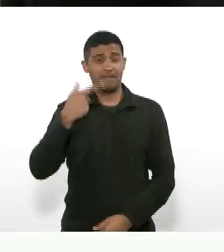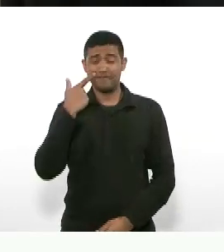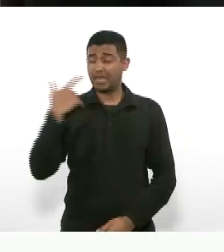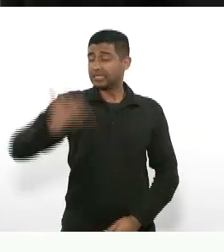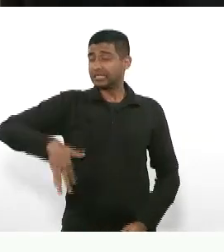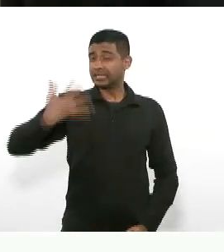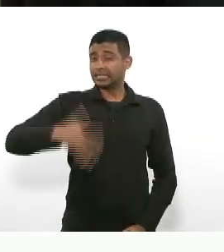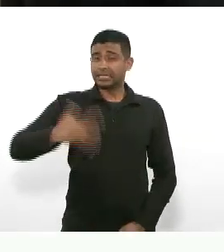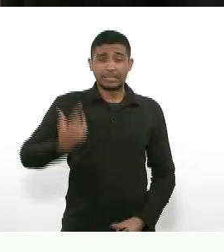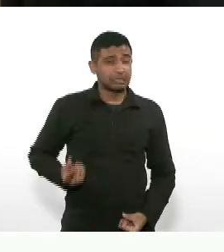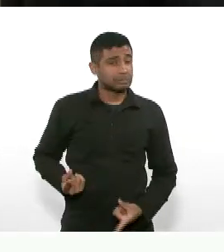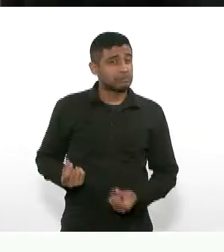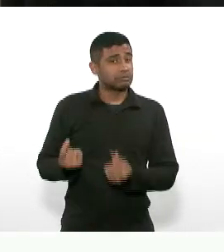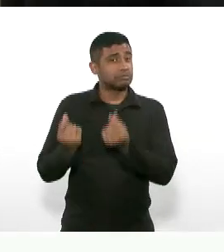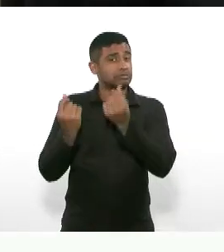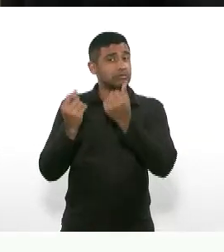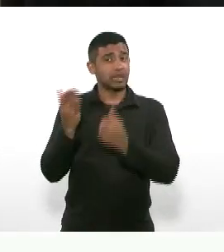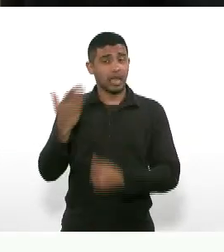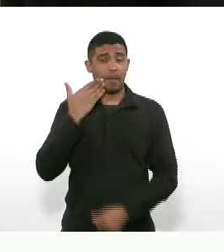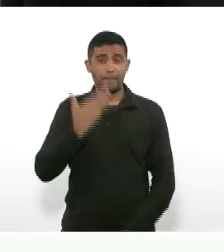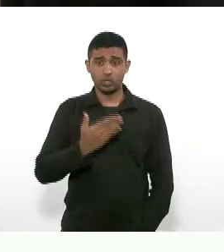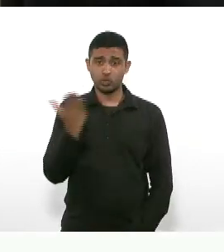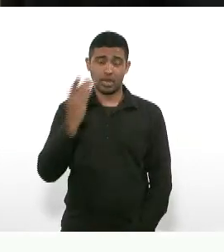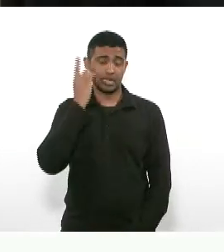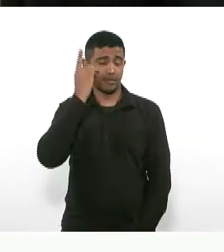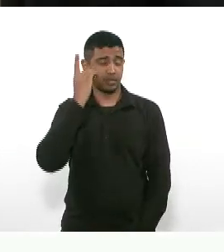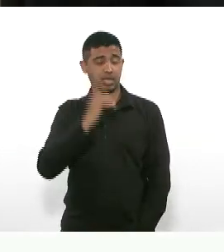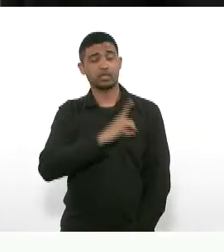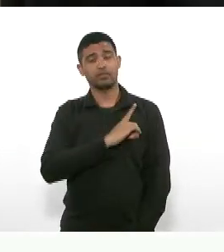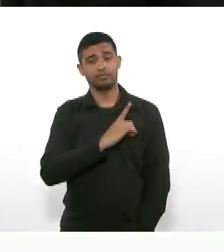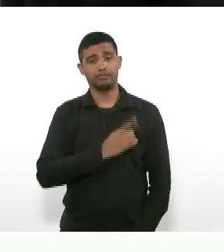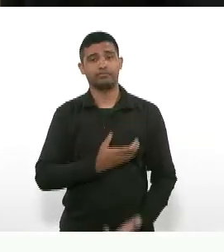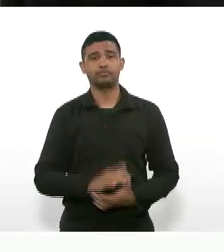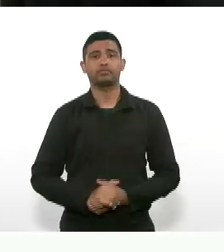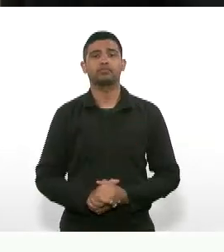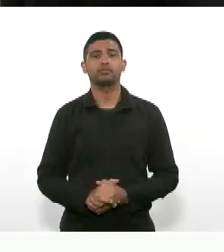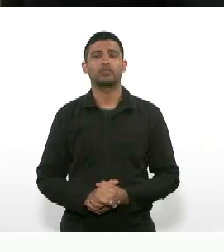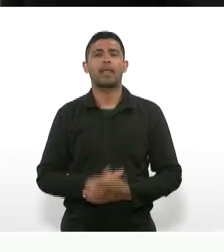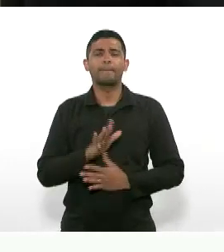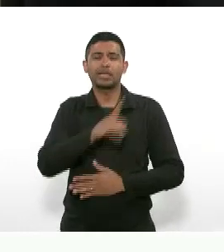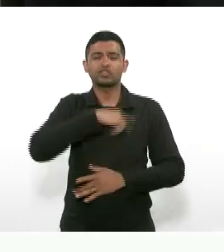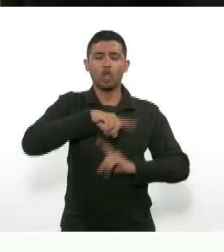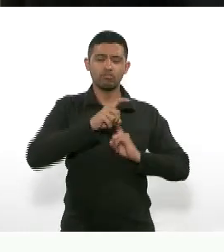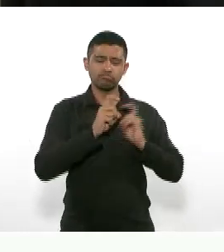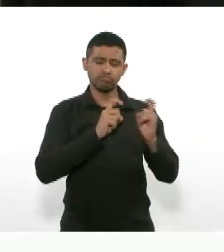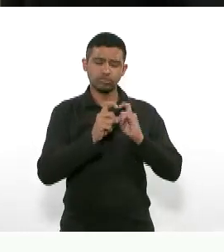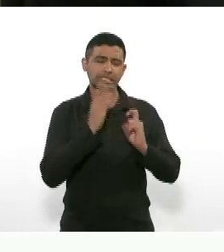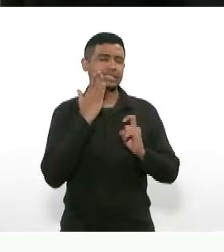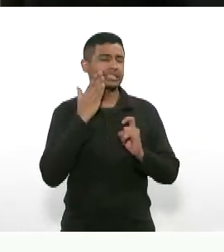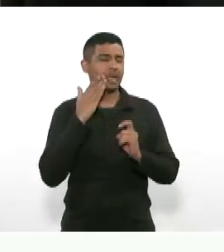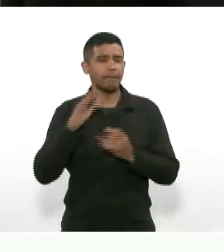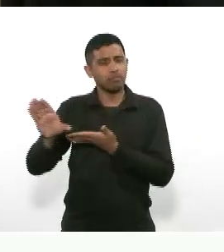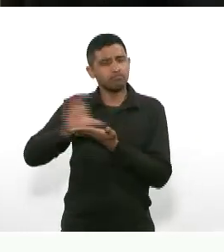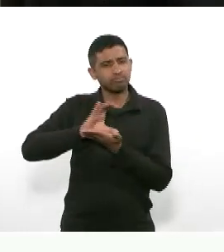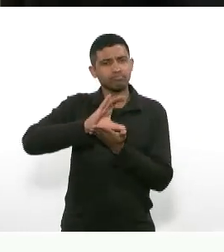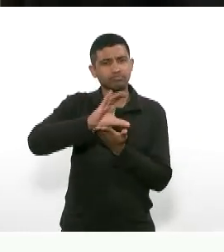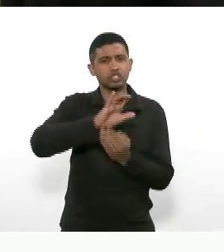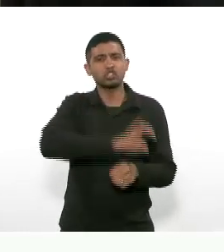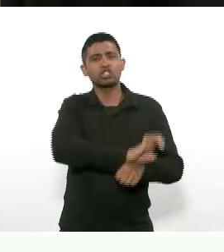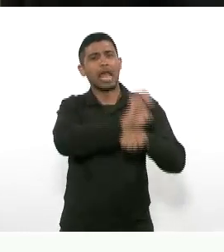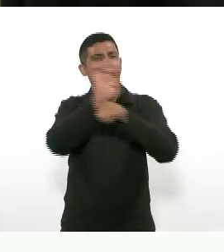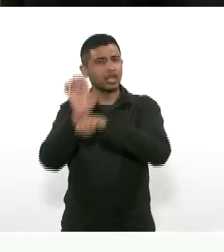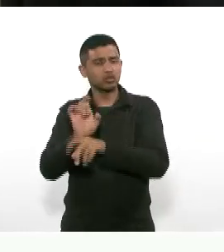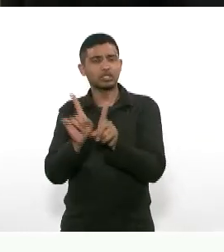bilionário, como apresentado pela deputada Marta Rocha. Ao tratar da transferência dos recursos da União para os Estados e